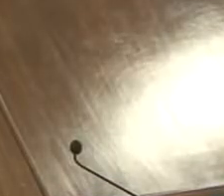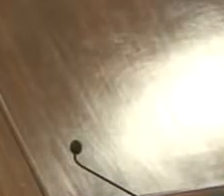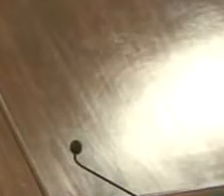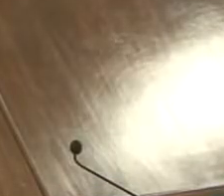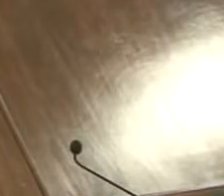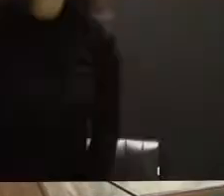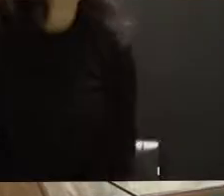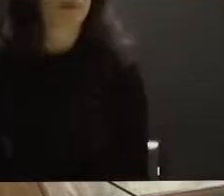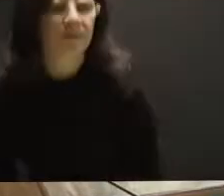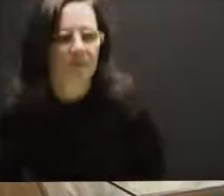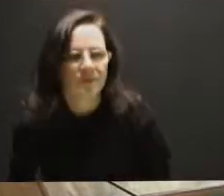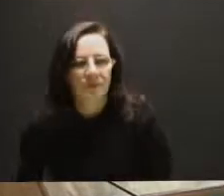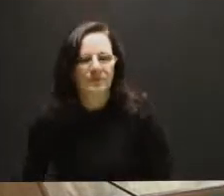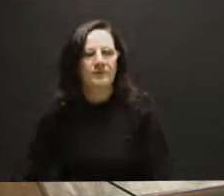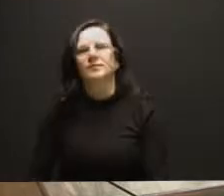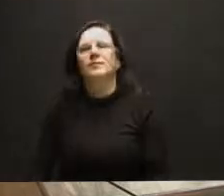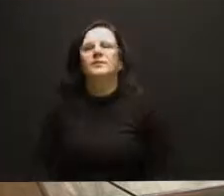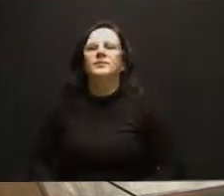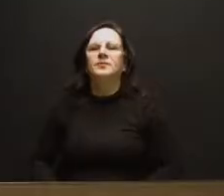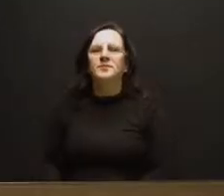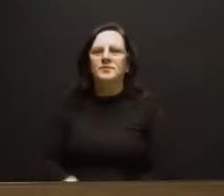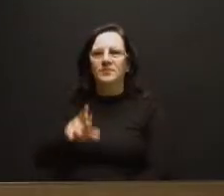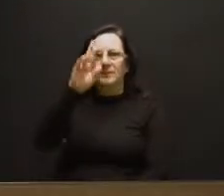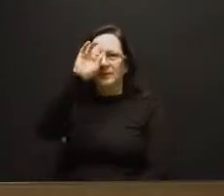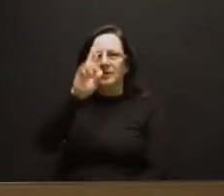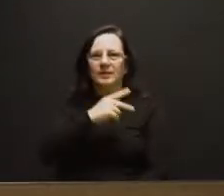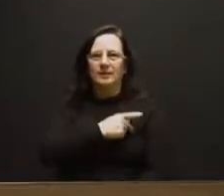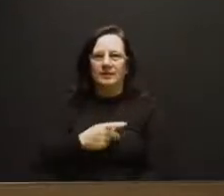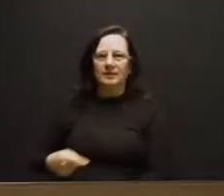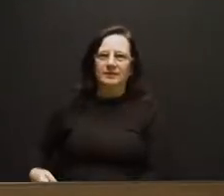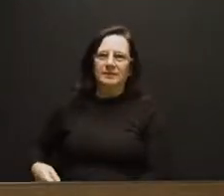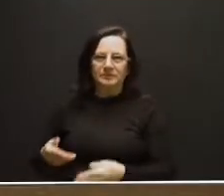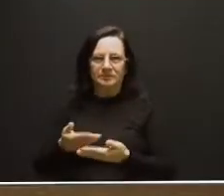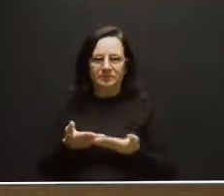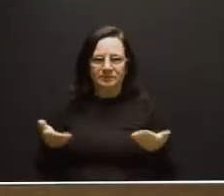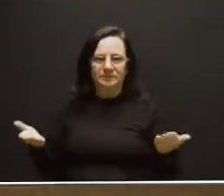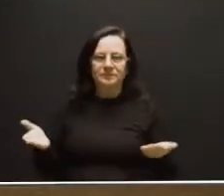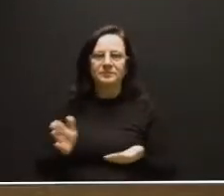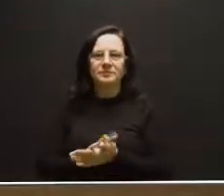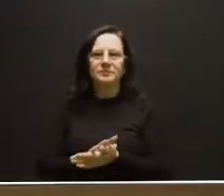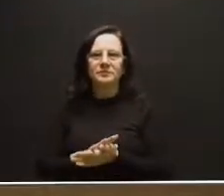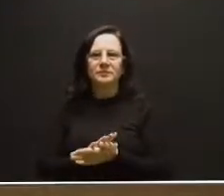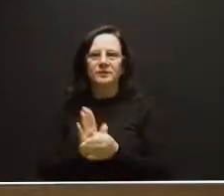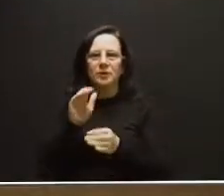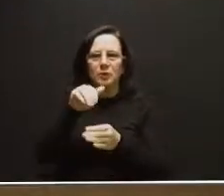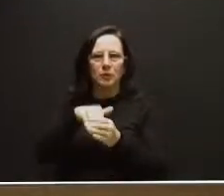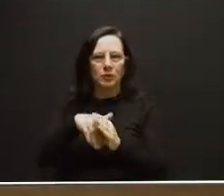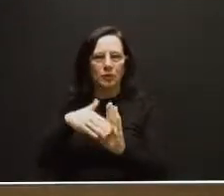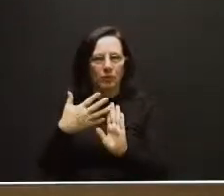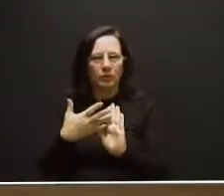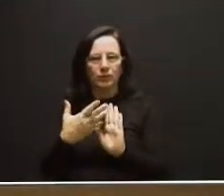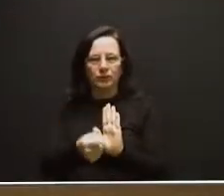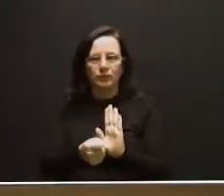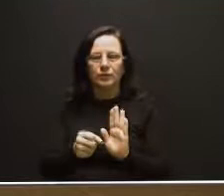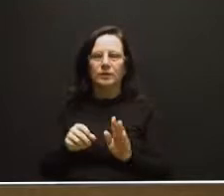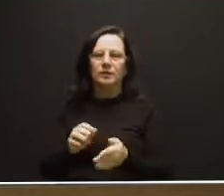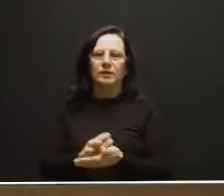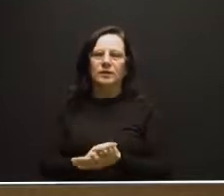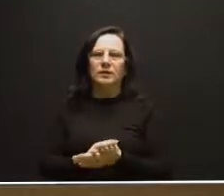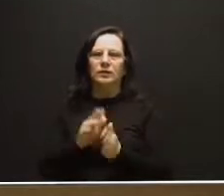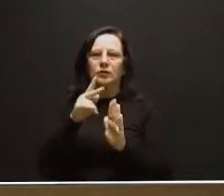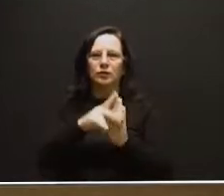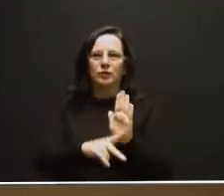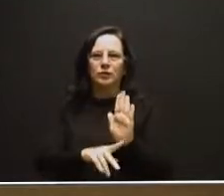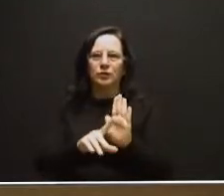o presidente novos pares já quero aqui declarar meu voto favorável ao projeto